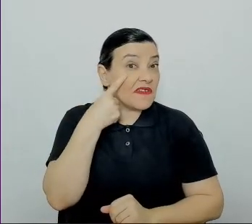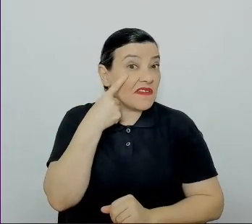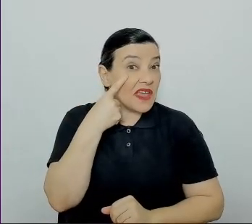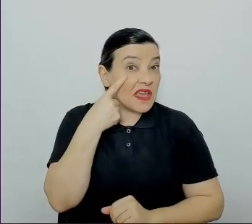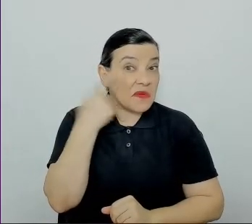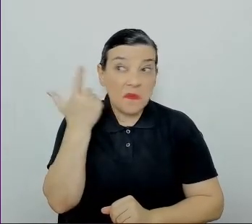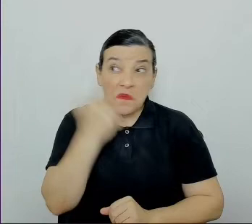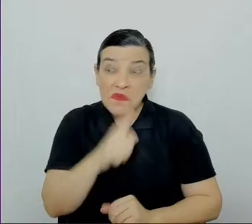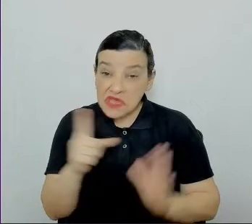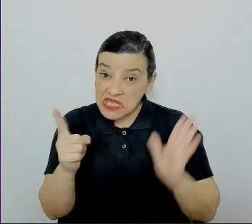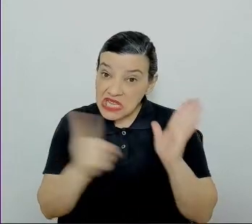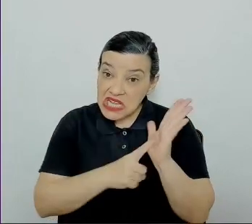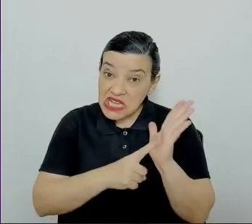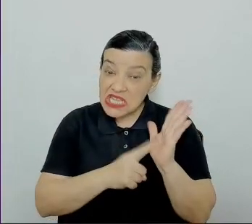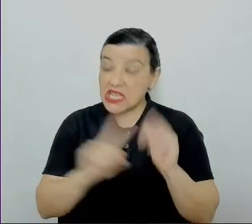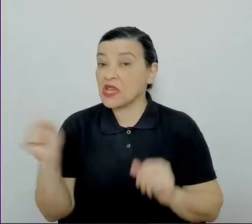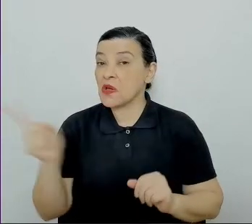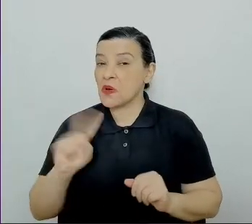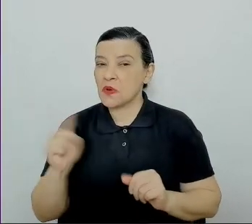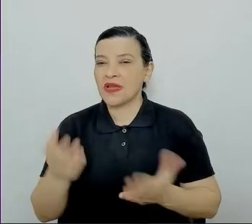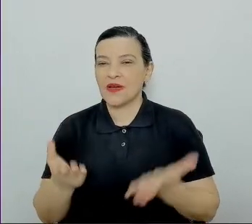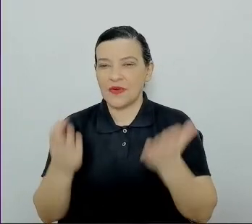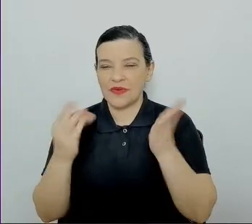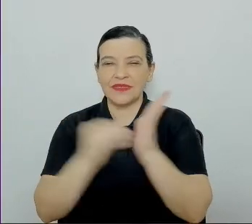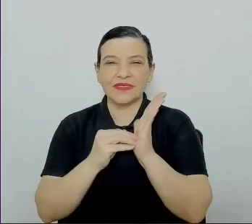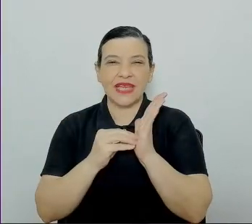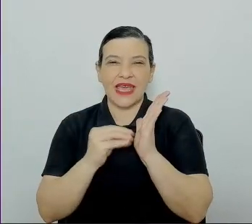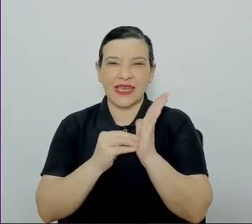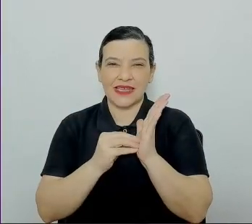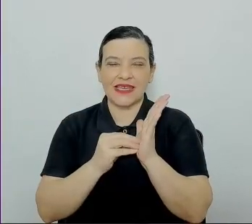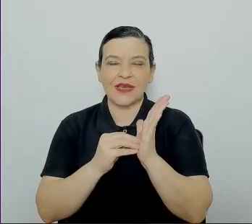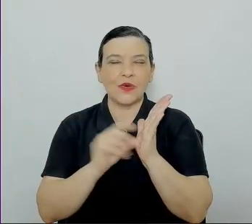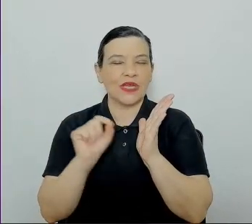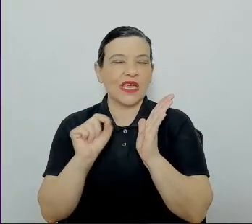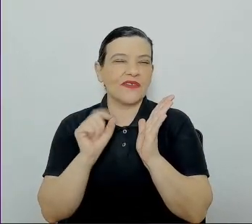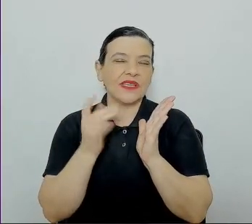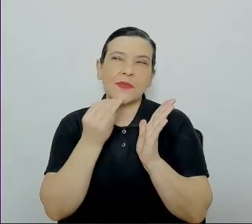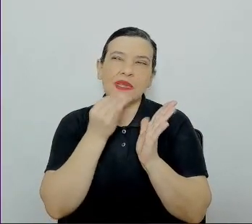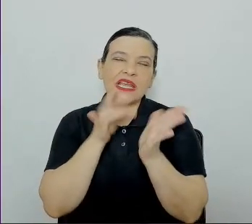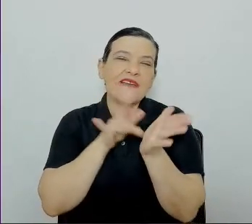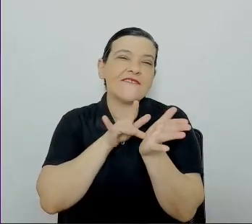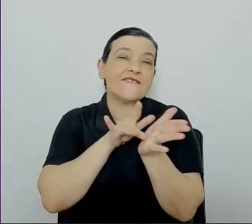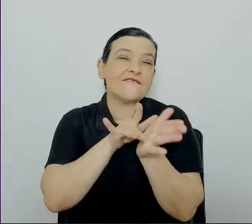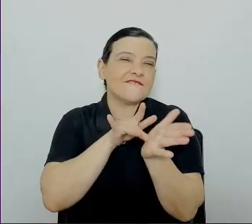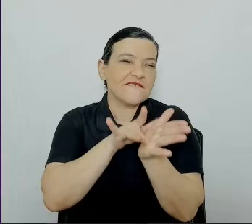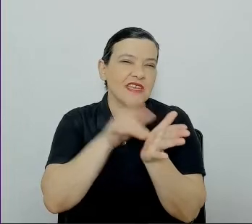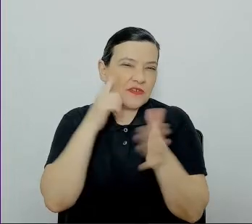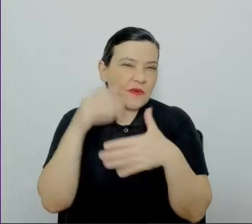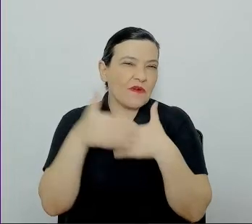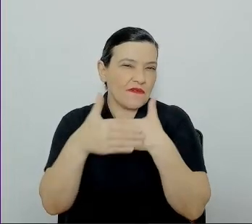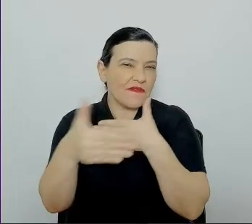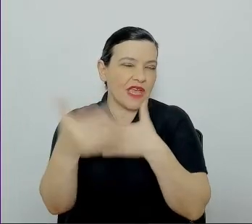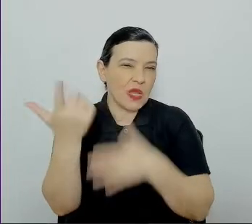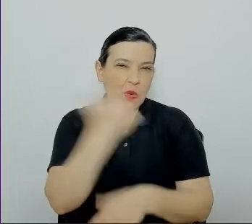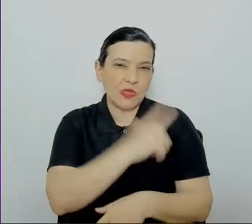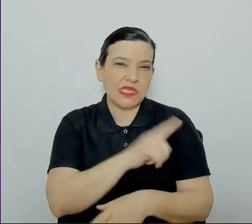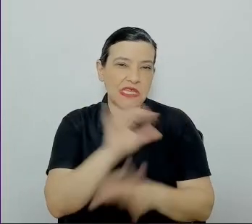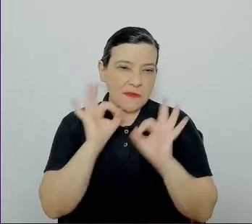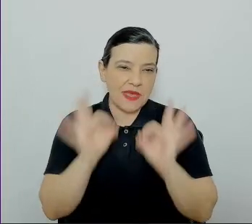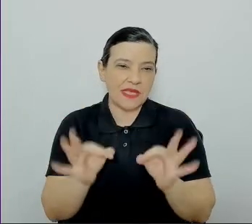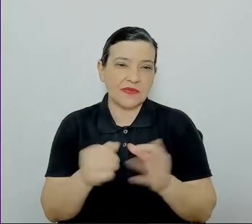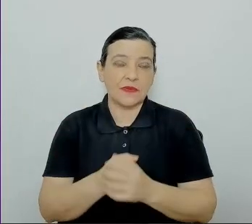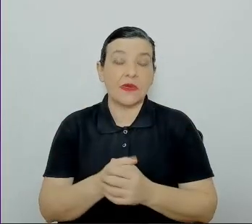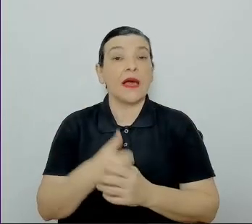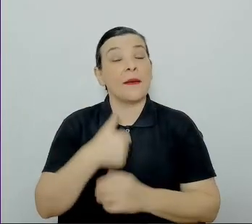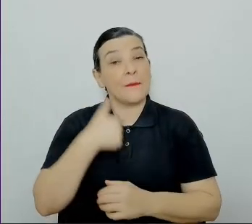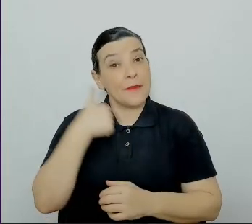clique. Esse é um teste conhecido como fake door, né? Você finge que existe alguma coisa para ver se vai ter adesão. É a melhor forma de medir